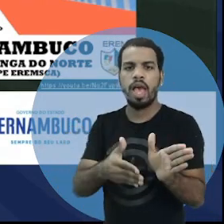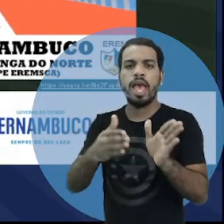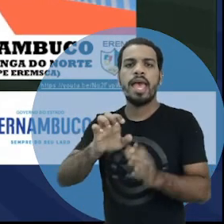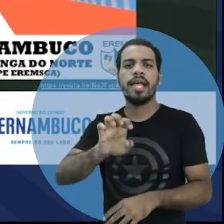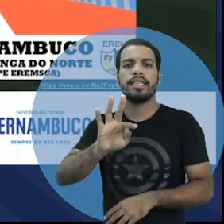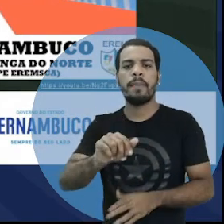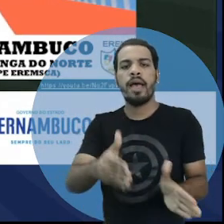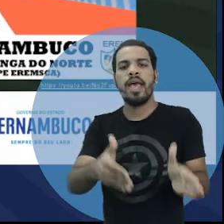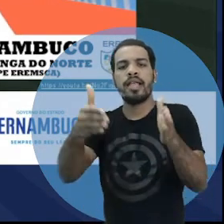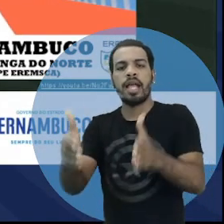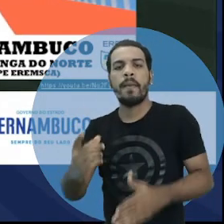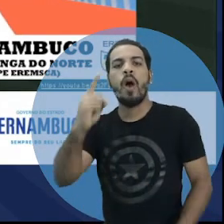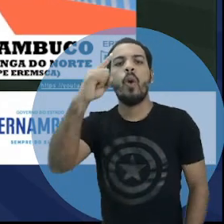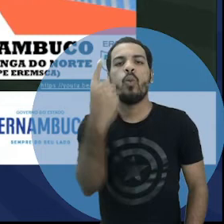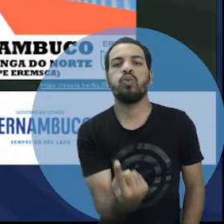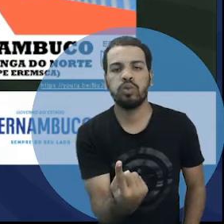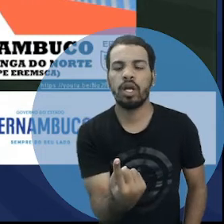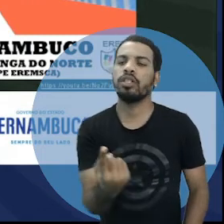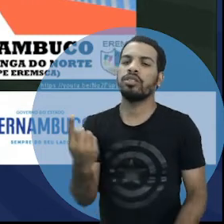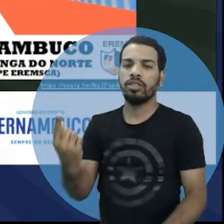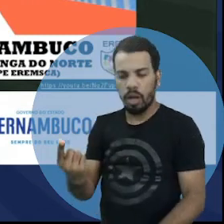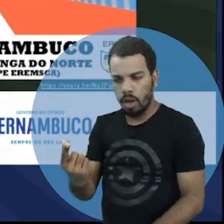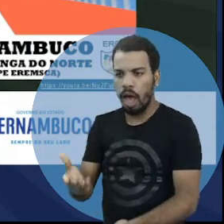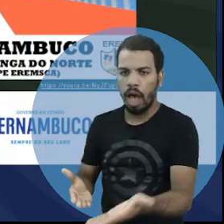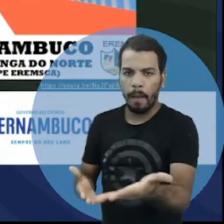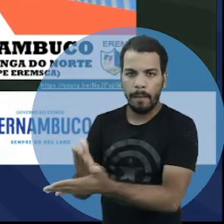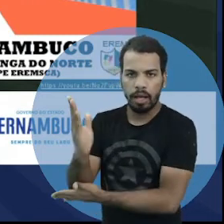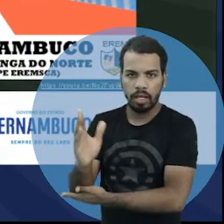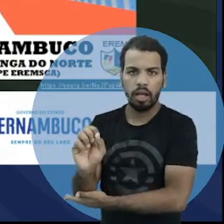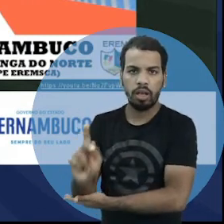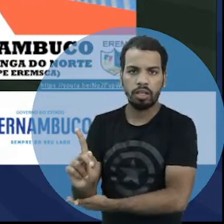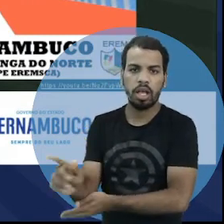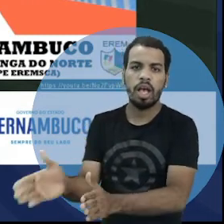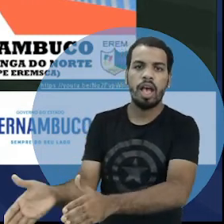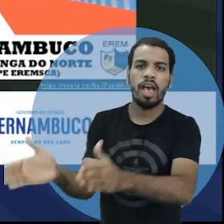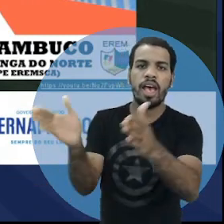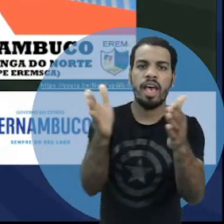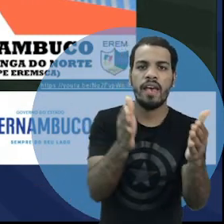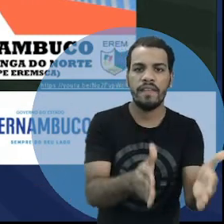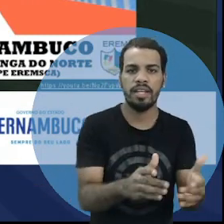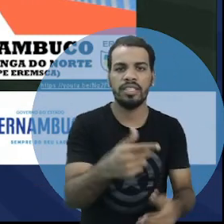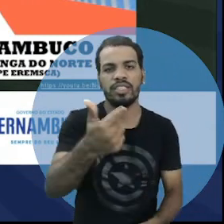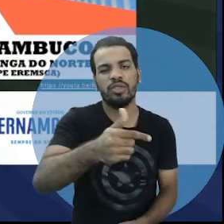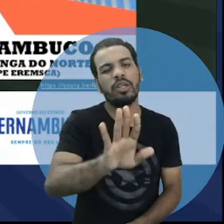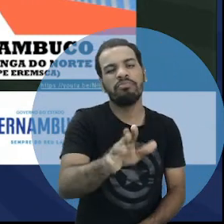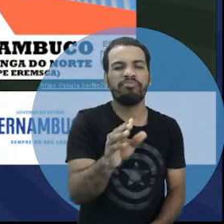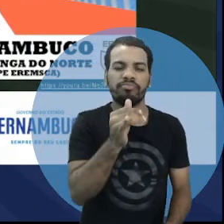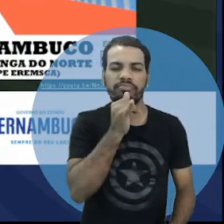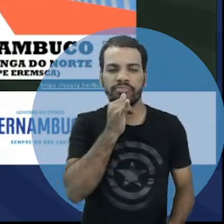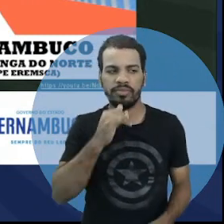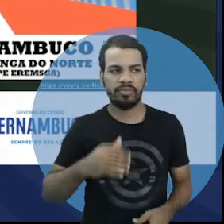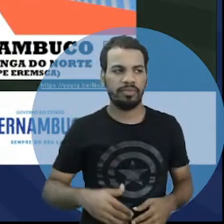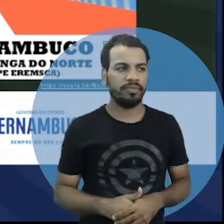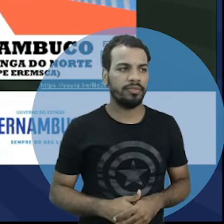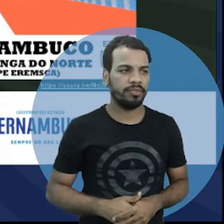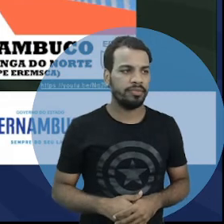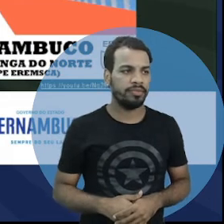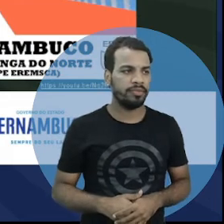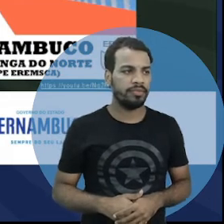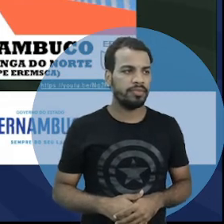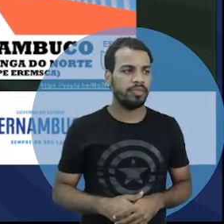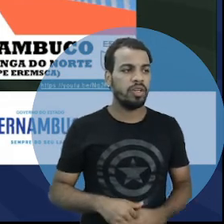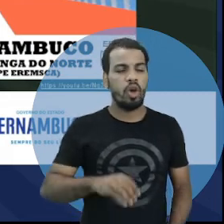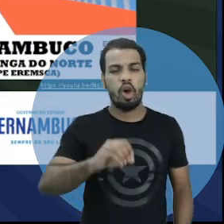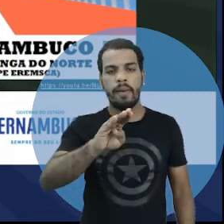essa fase única consegue passar os estudantes para uma segunda fase, vamos dizer assim. E aí a gente consegue ver que a